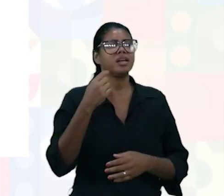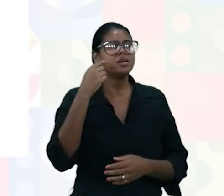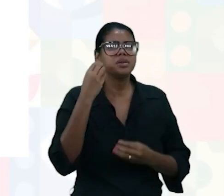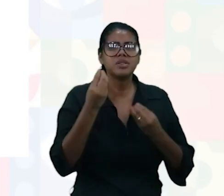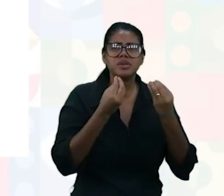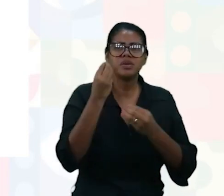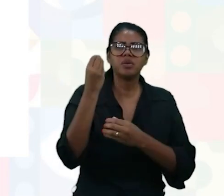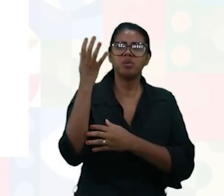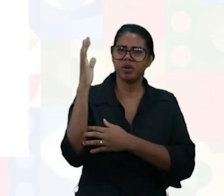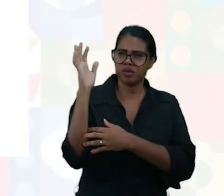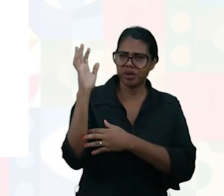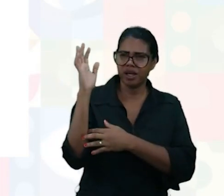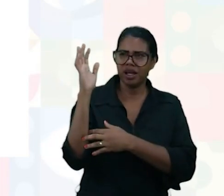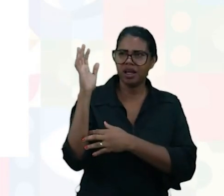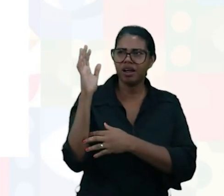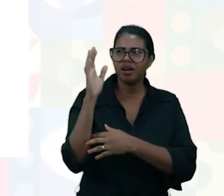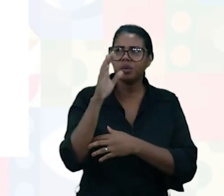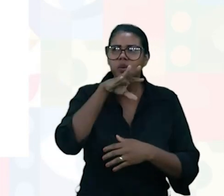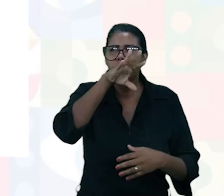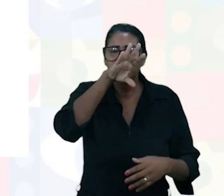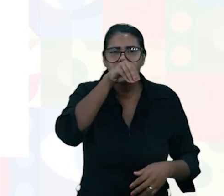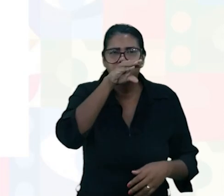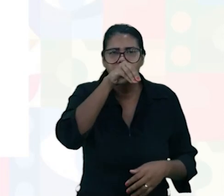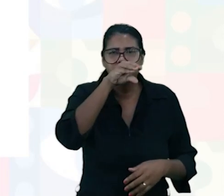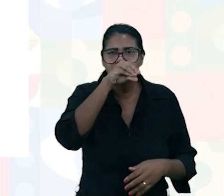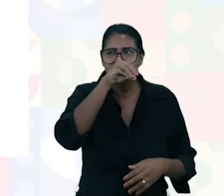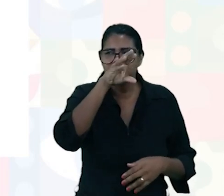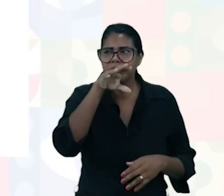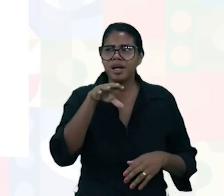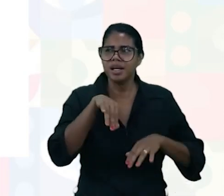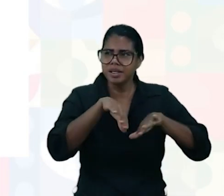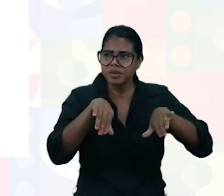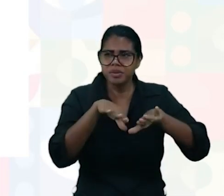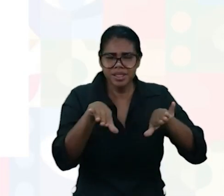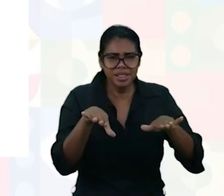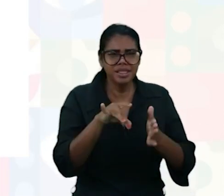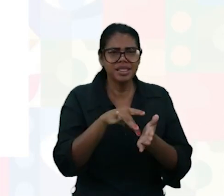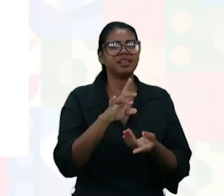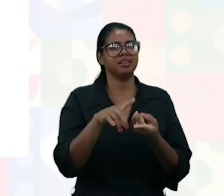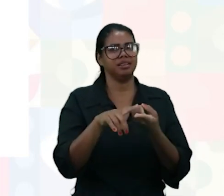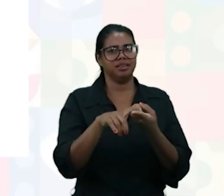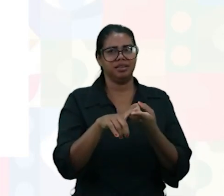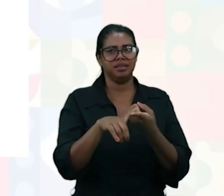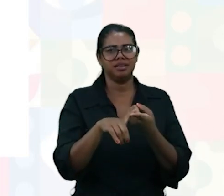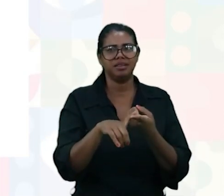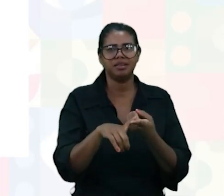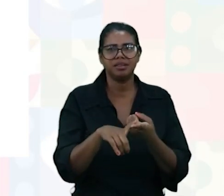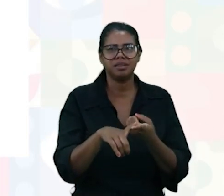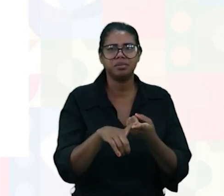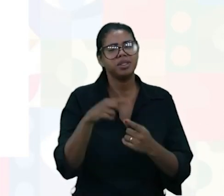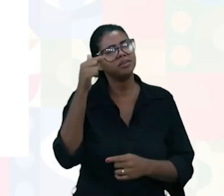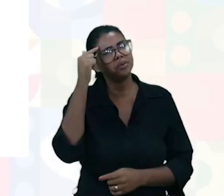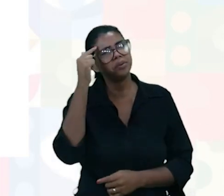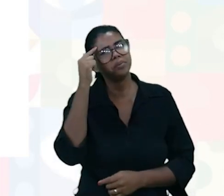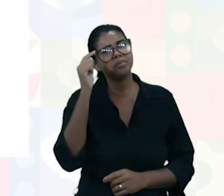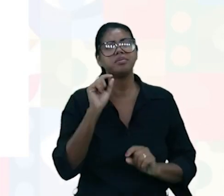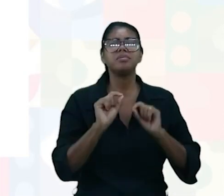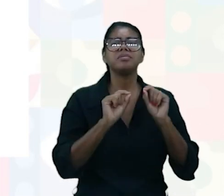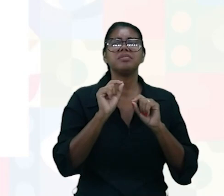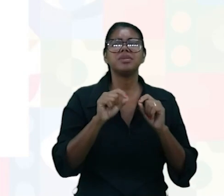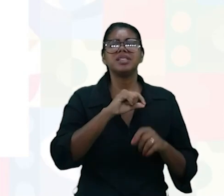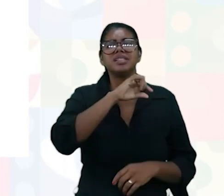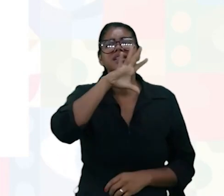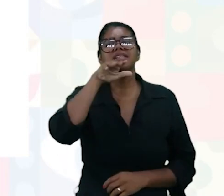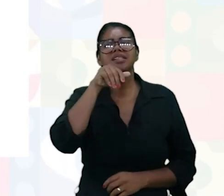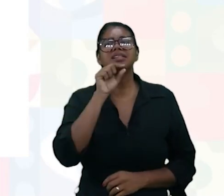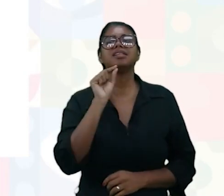ele tem bico de pato, ele nada, mas ao mesmo tempo ele tinha tetas, né, tinha leite, então ficaram em dúvida, mas esse